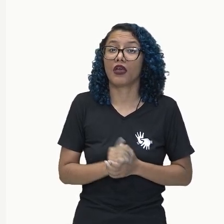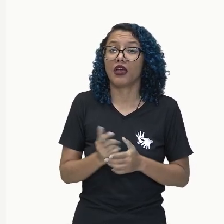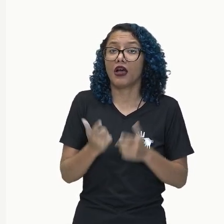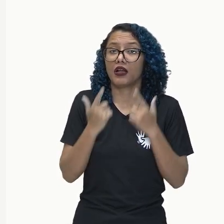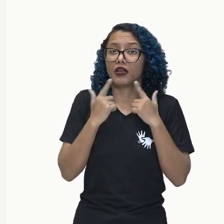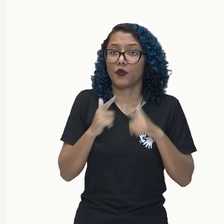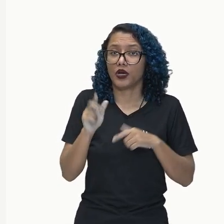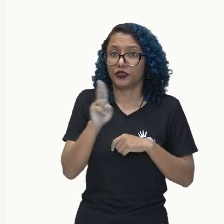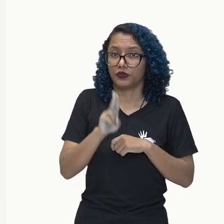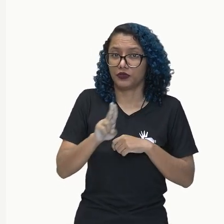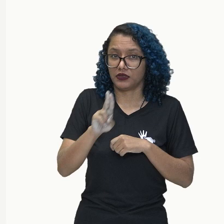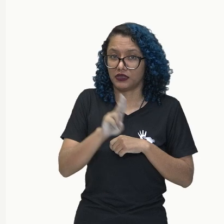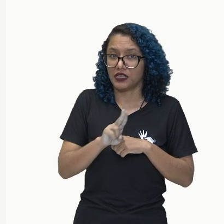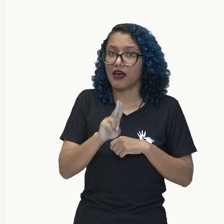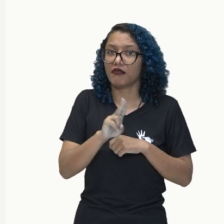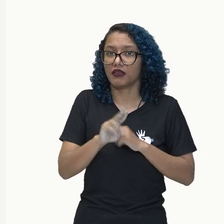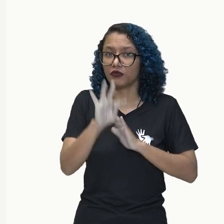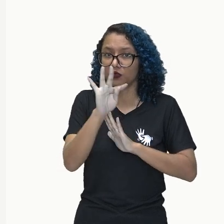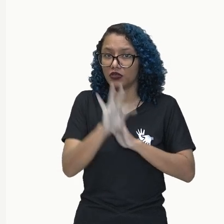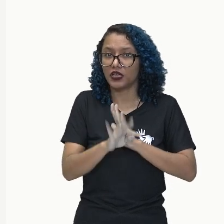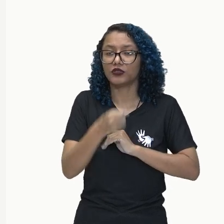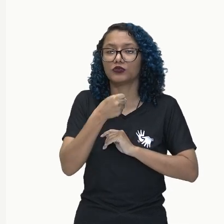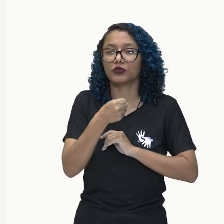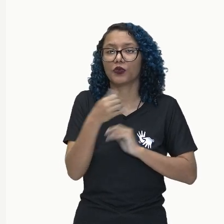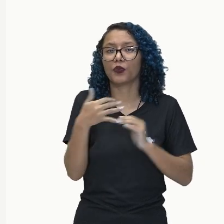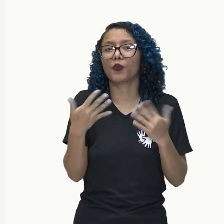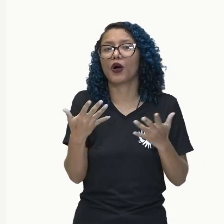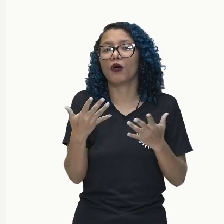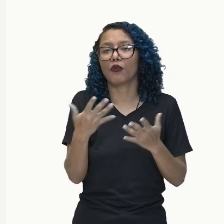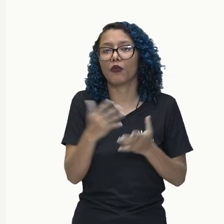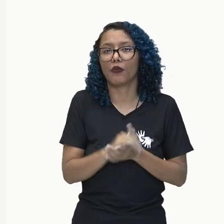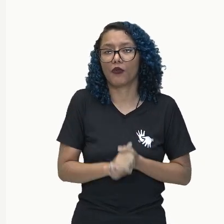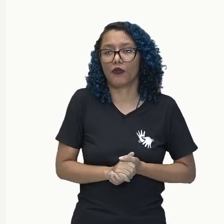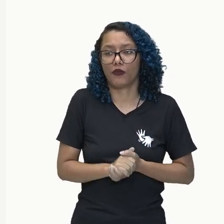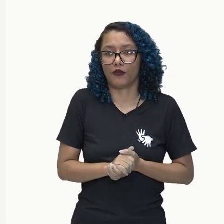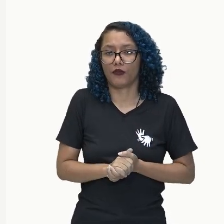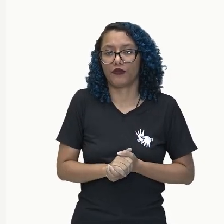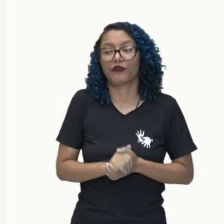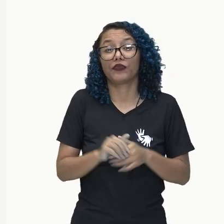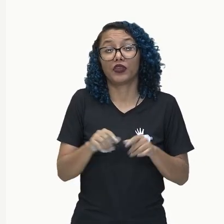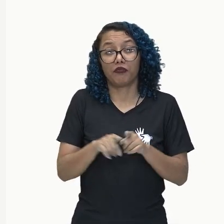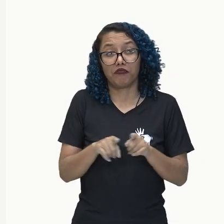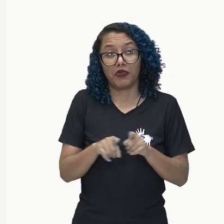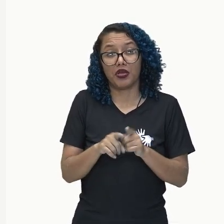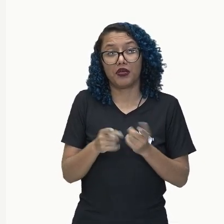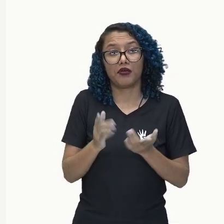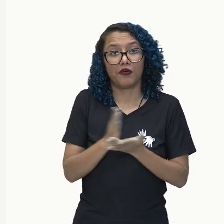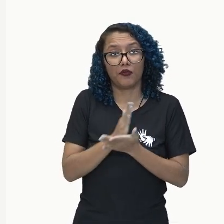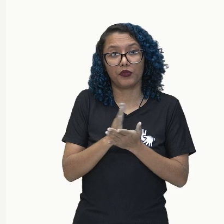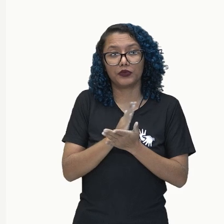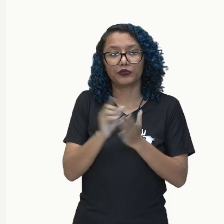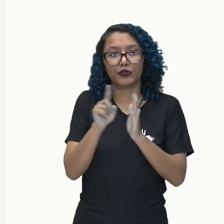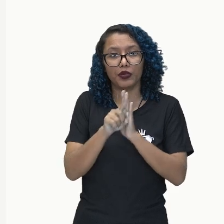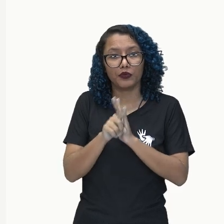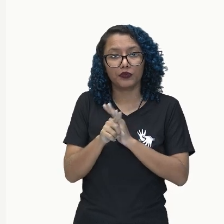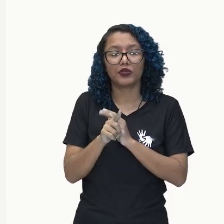do texto da reportagem? Muito bem, é um questionamento que também nós vamos compreender, né? Daqui a pouquinho nós vamos falar um